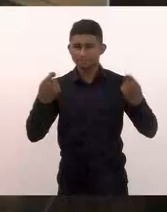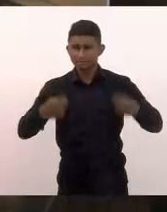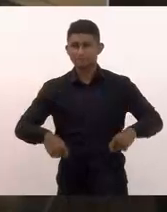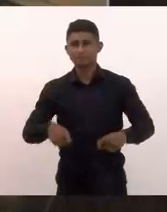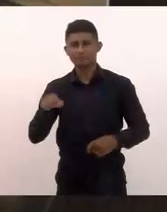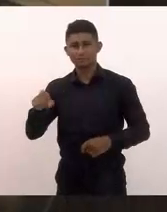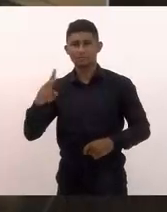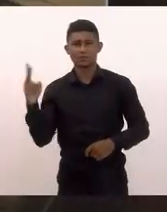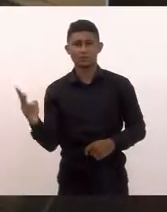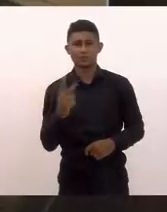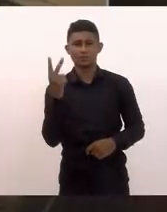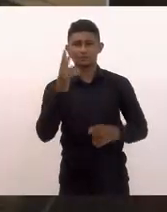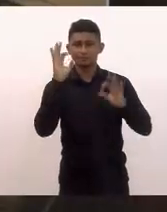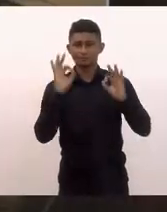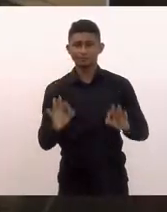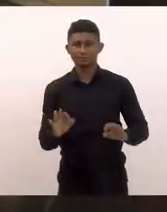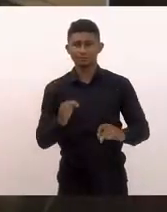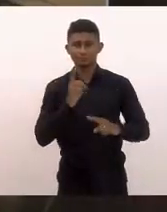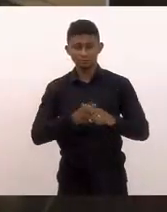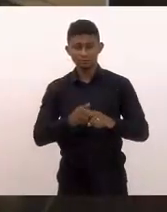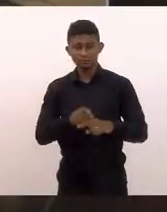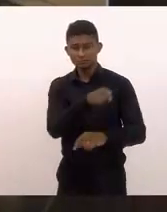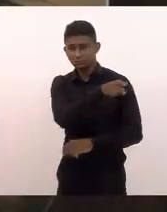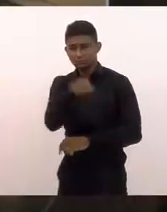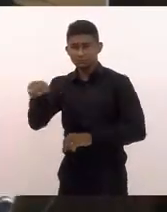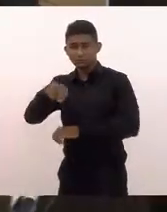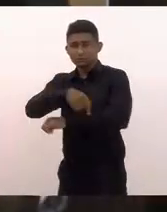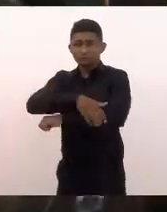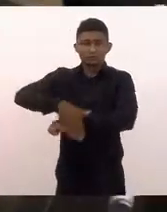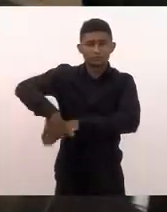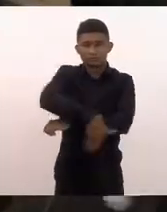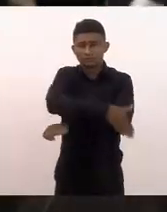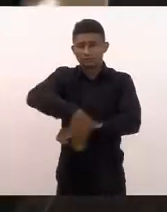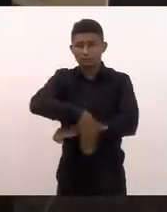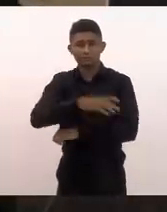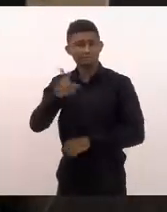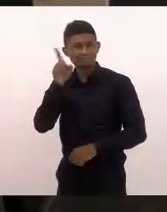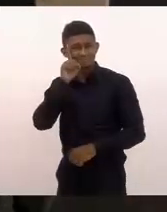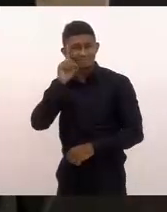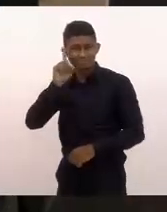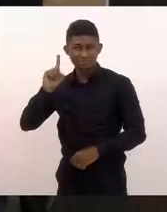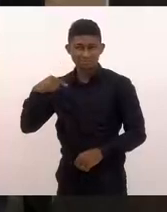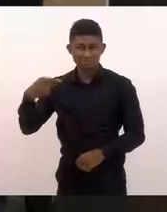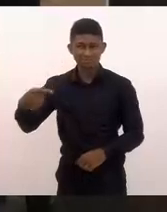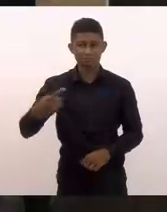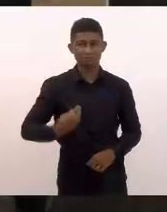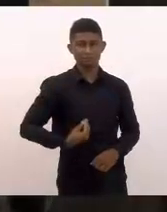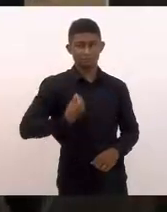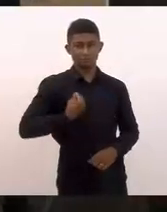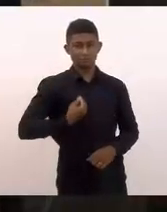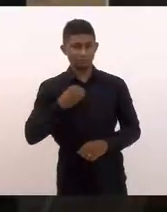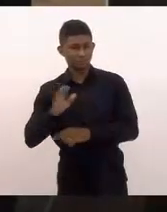Porque são vocês que estão nas ruas 24 horas por dia salvando vidas de quem nem conhece.